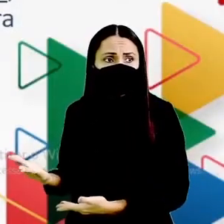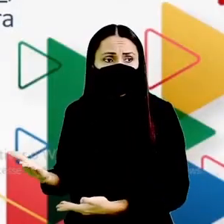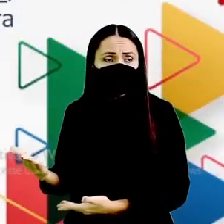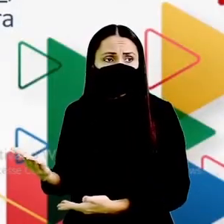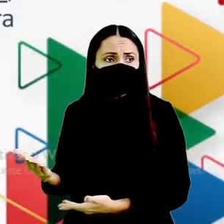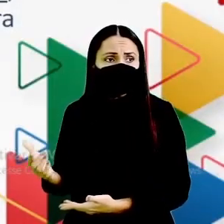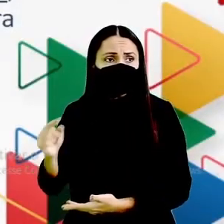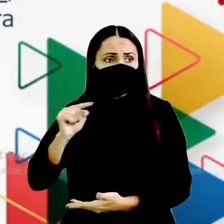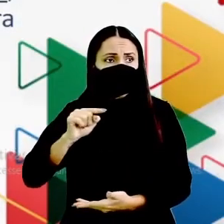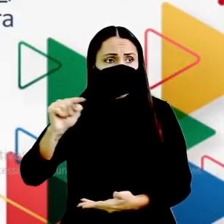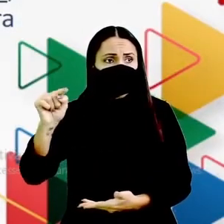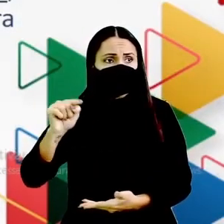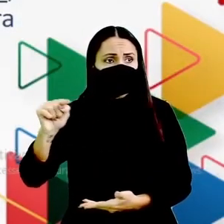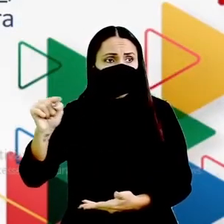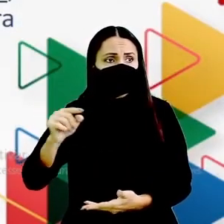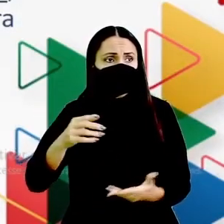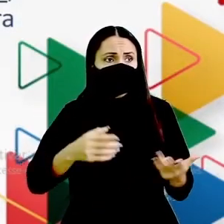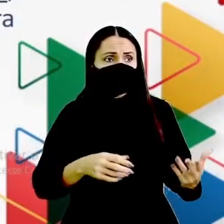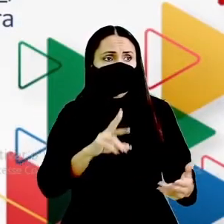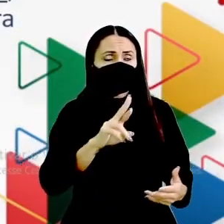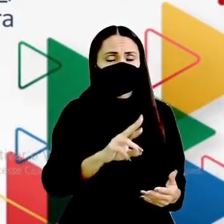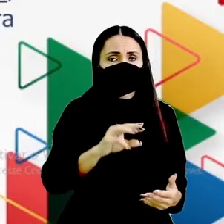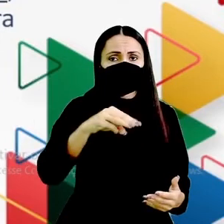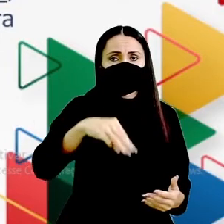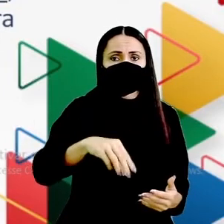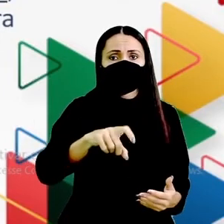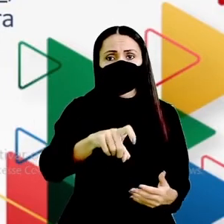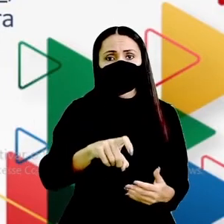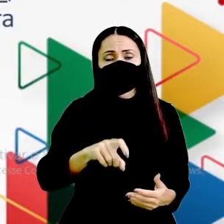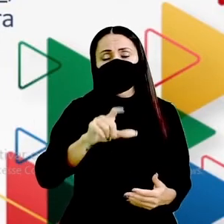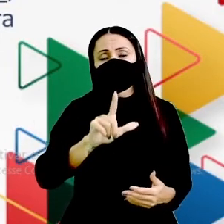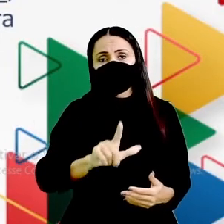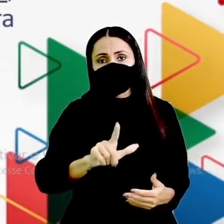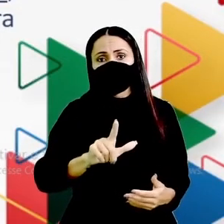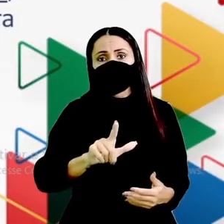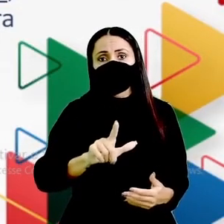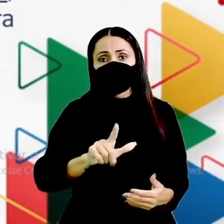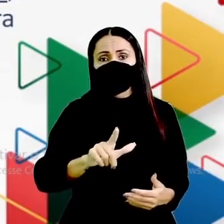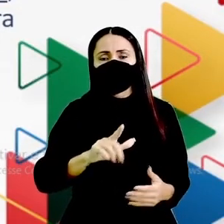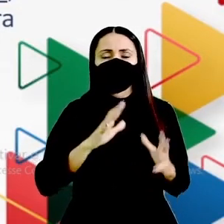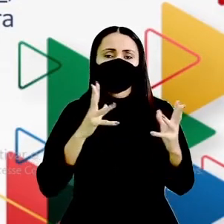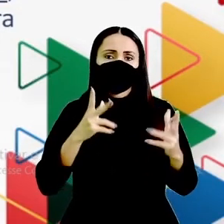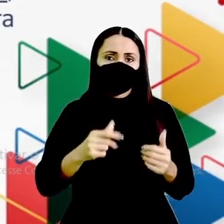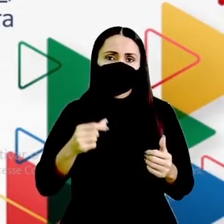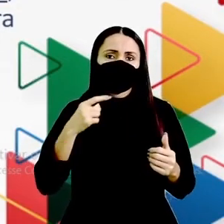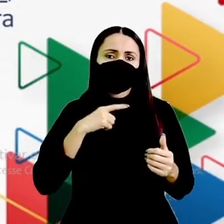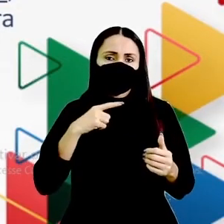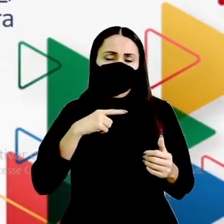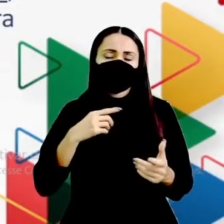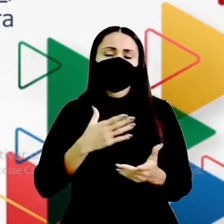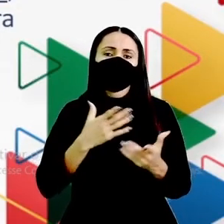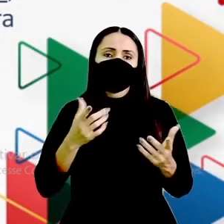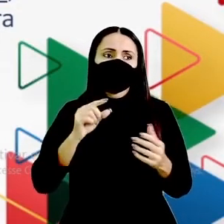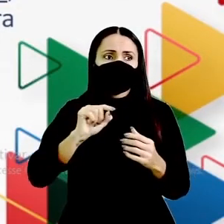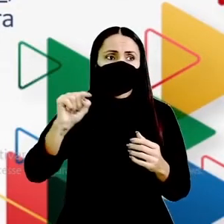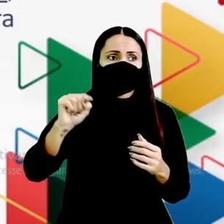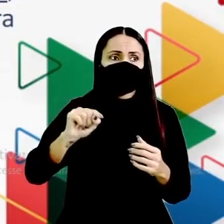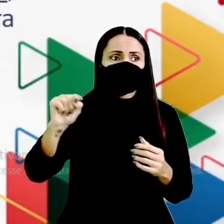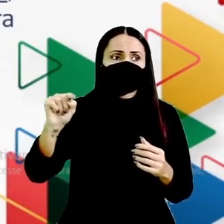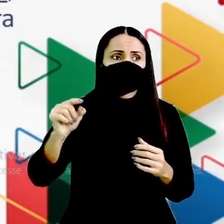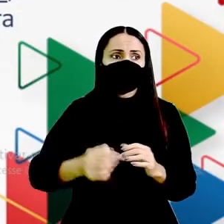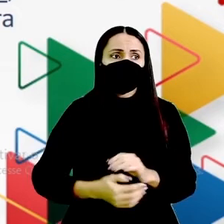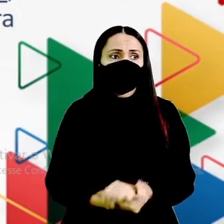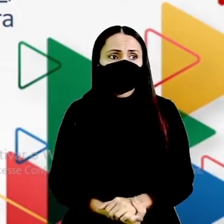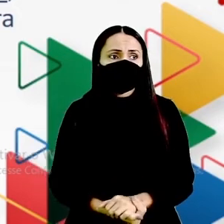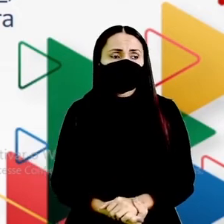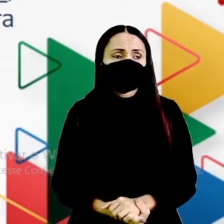terminados em R, N, X, L. Você faz assim uma forma mnemônica. É a dica, né? A Pega a palavra- palavra rouxinol e ó, já